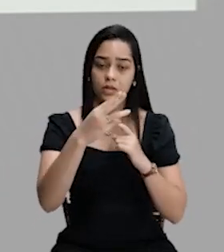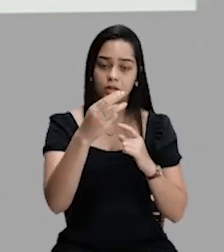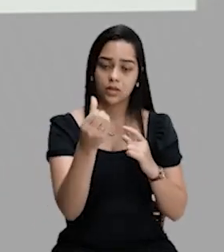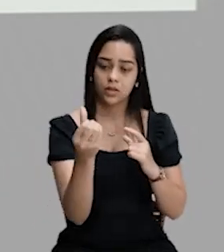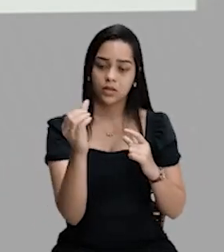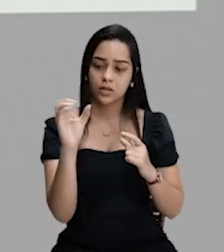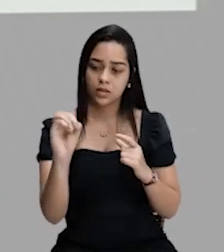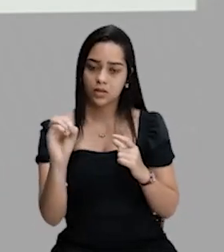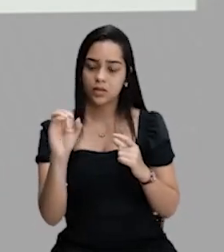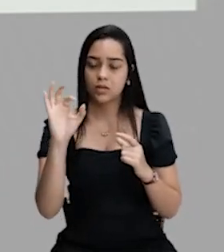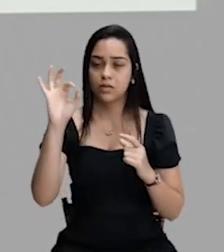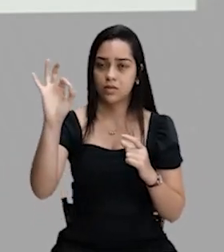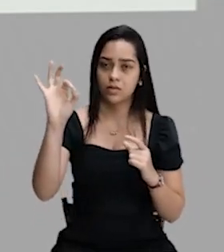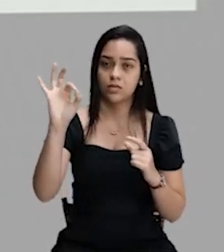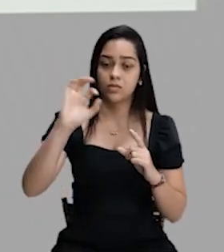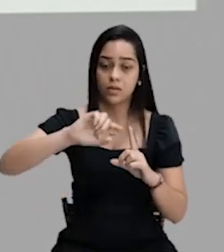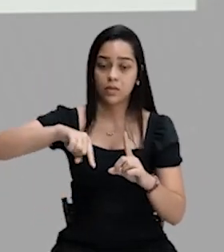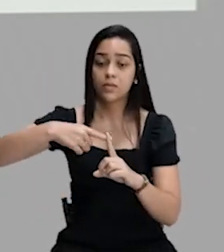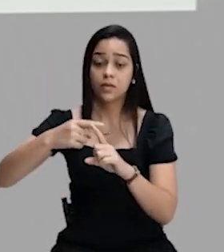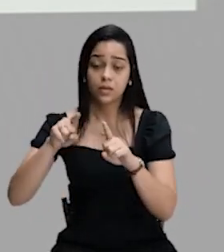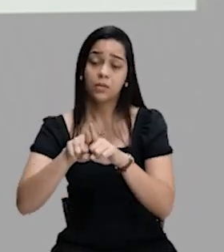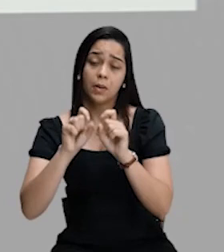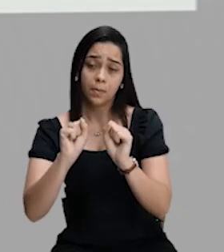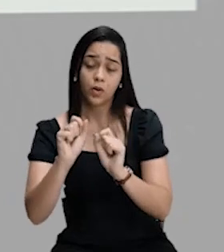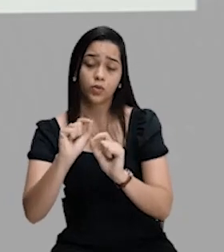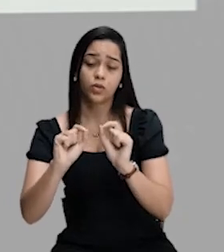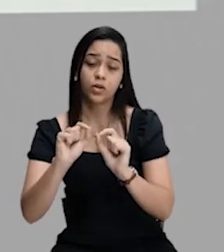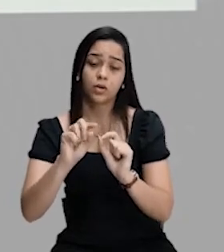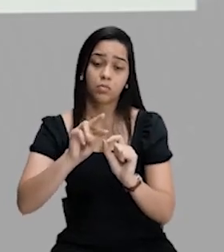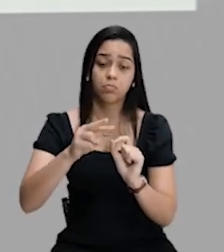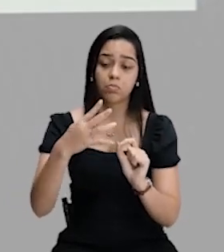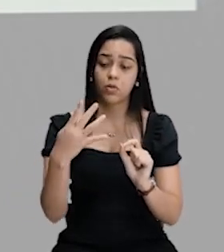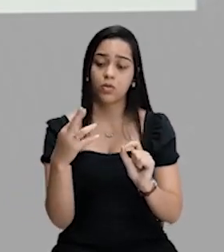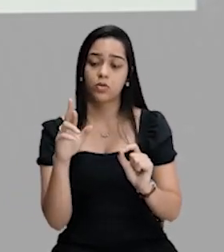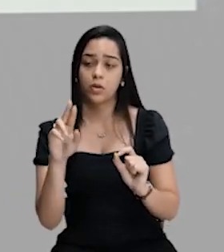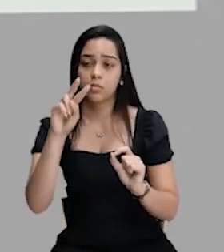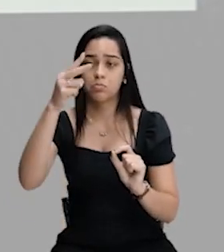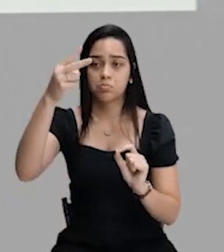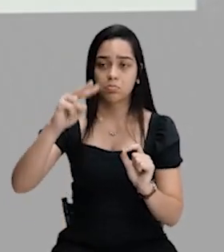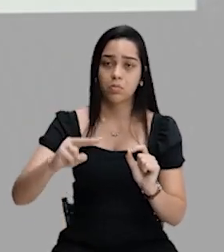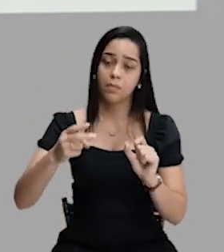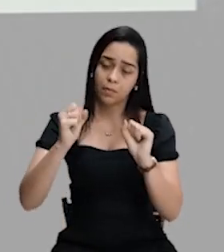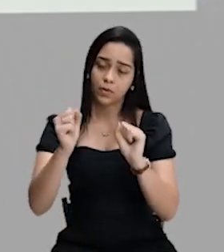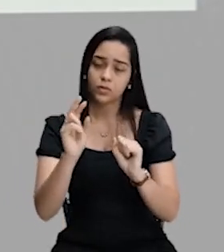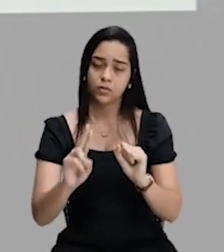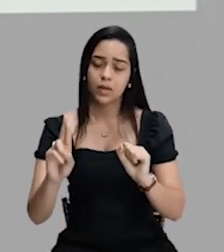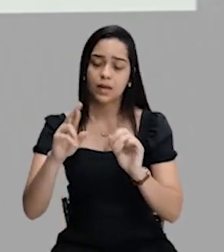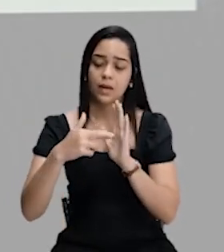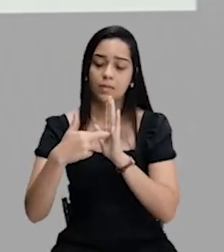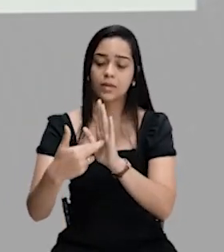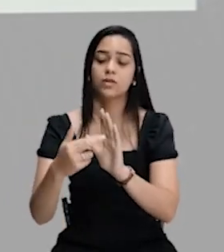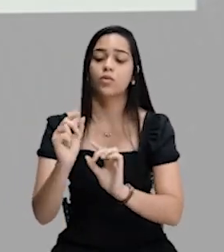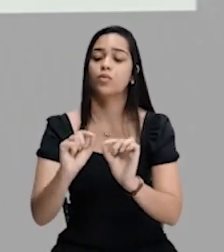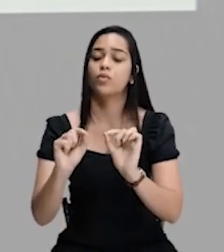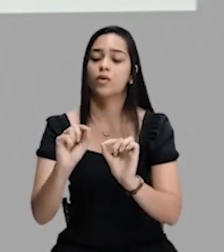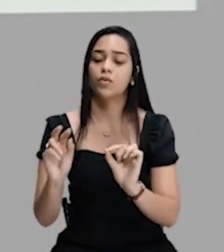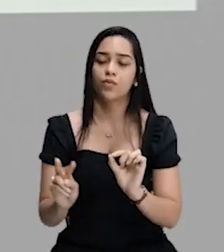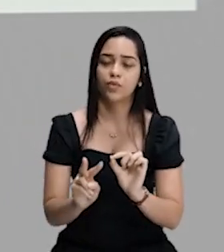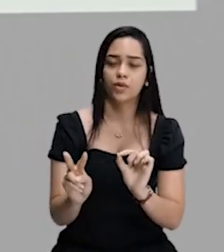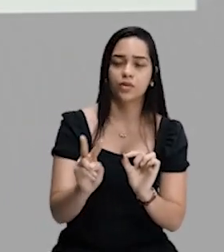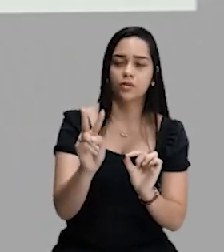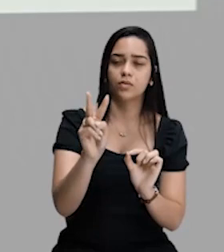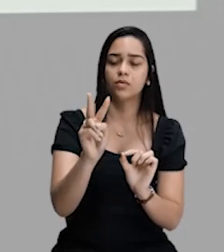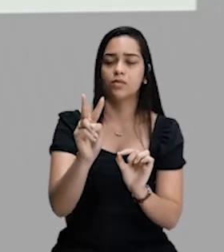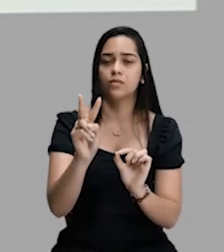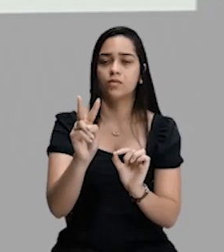360 graus mas também pode ser 4r onde esse R né representa esse valor